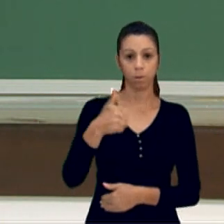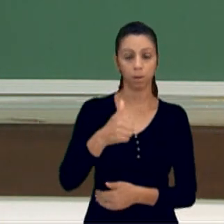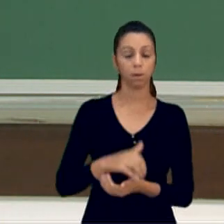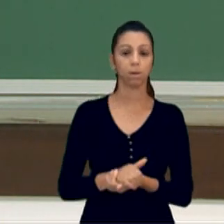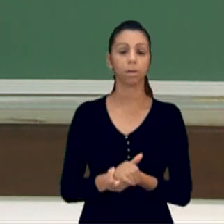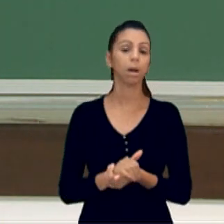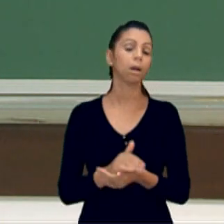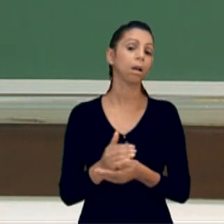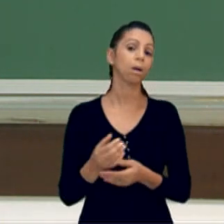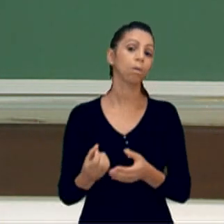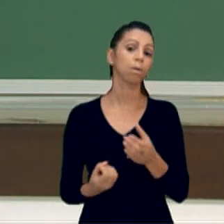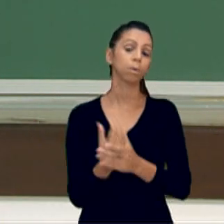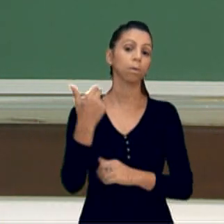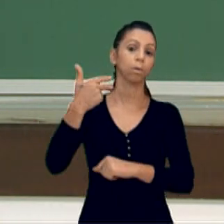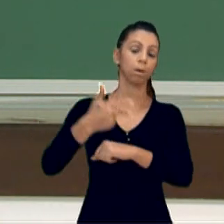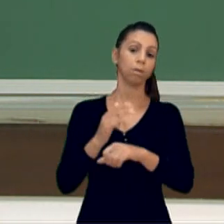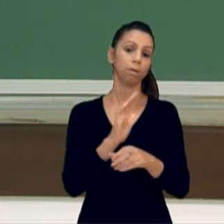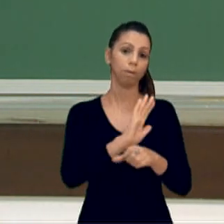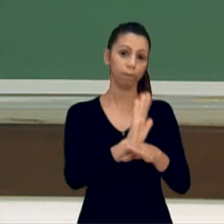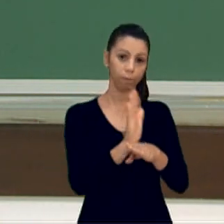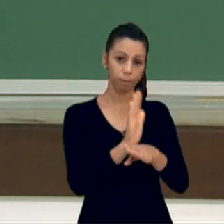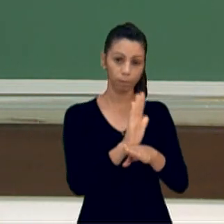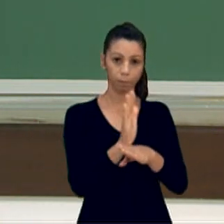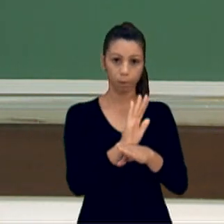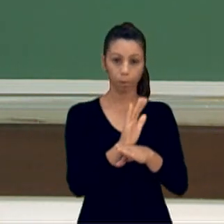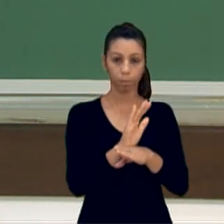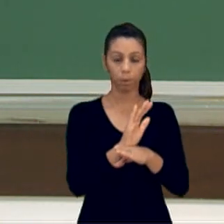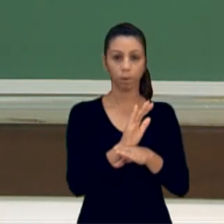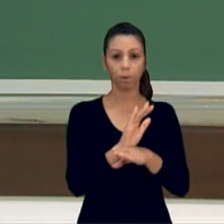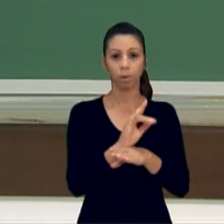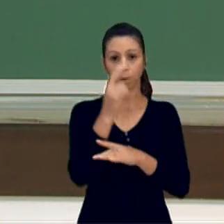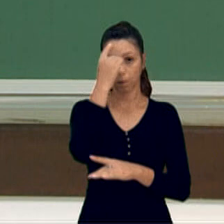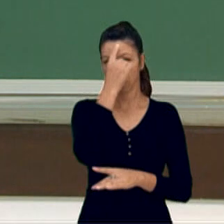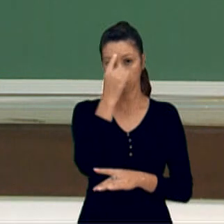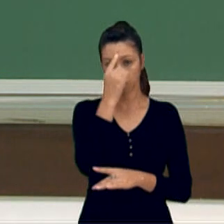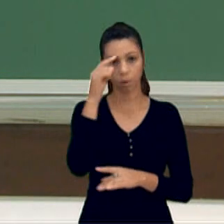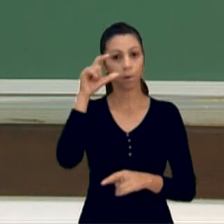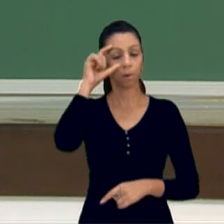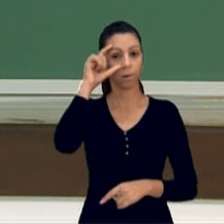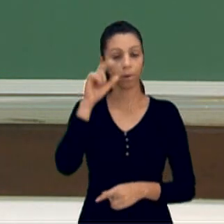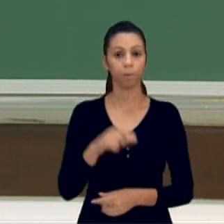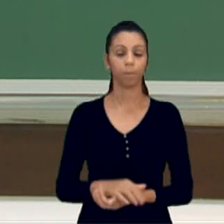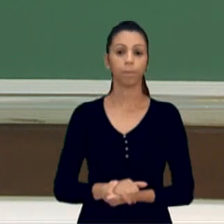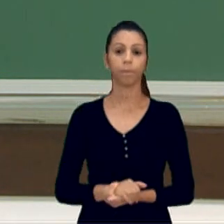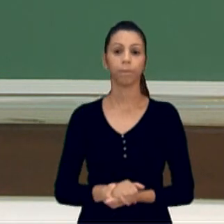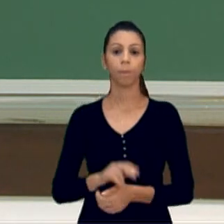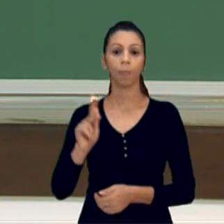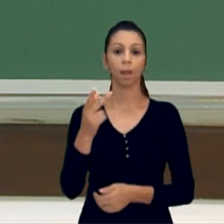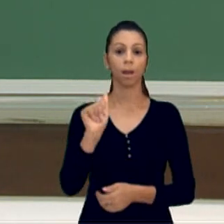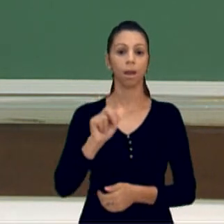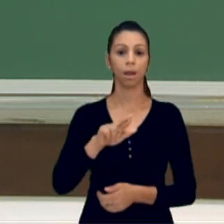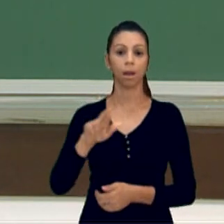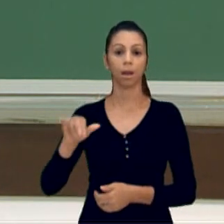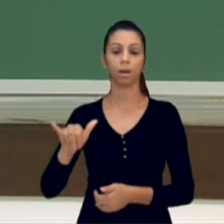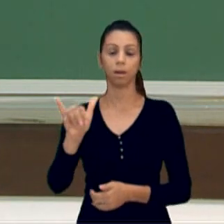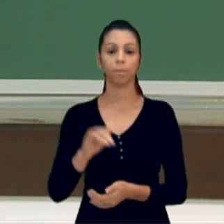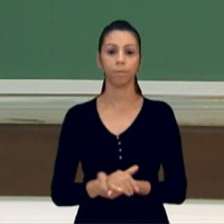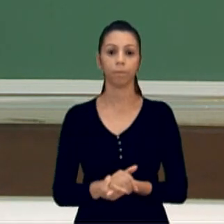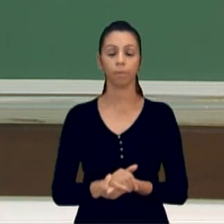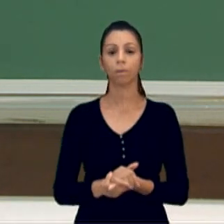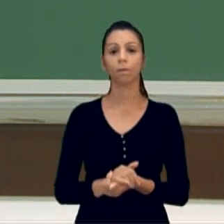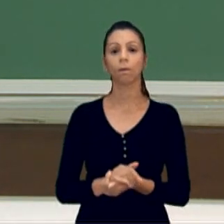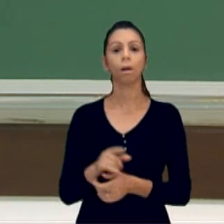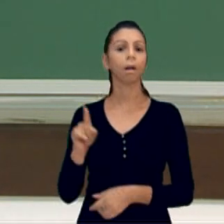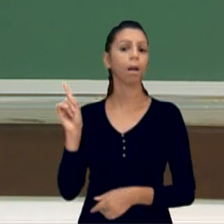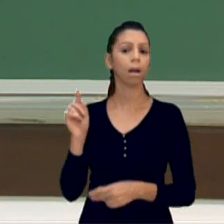Potter. E a partir daí, ela também começou a ficar conhecida. Nessa campanha da ONU, ela defende também